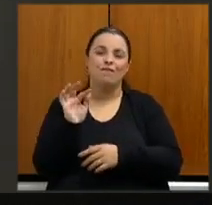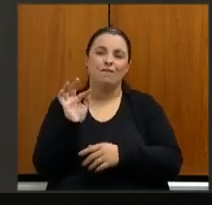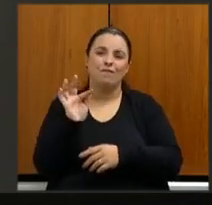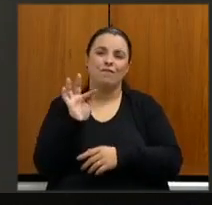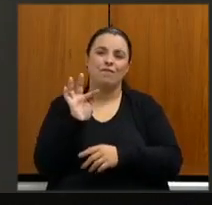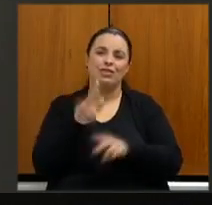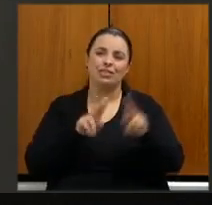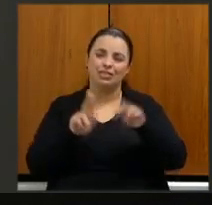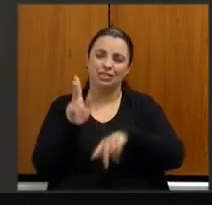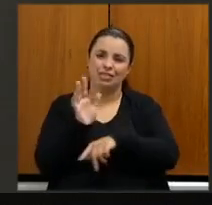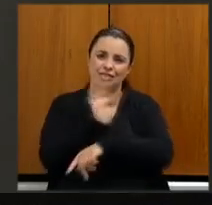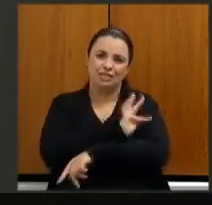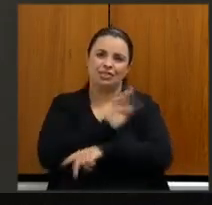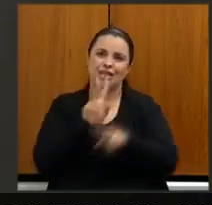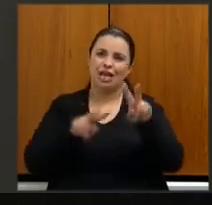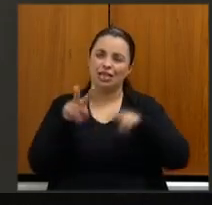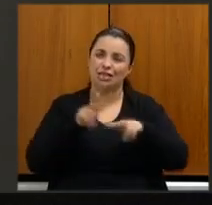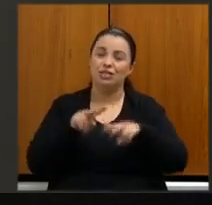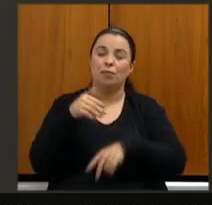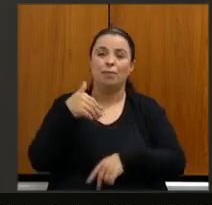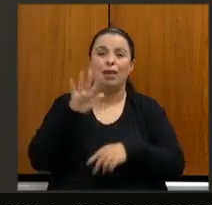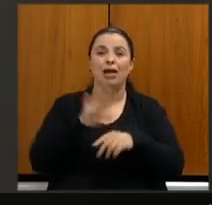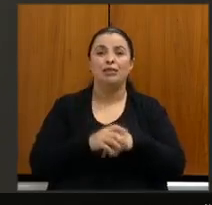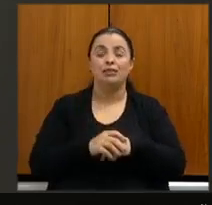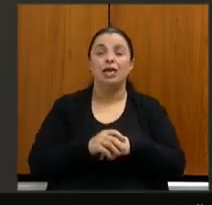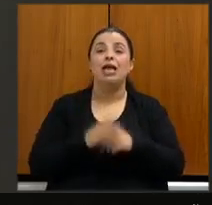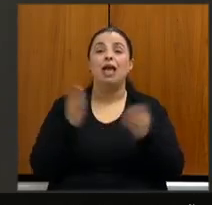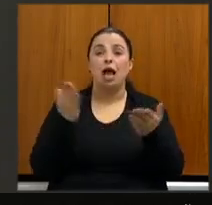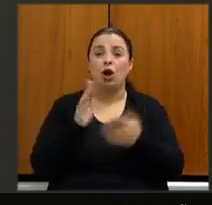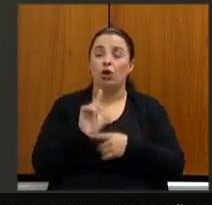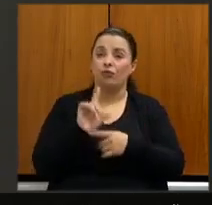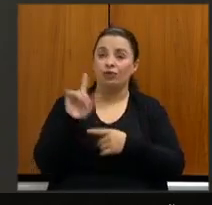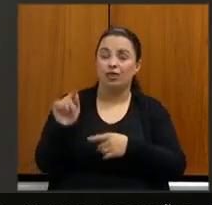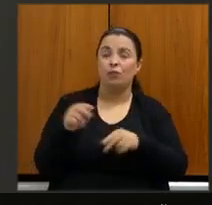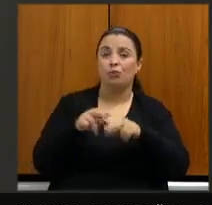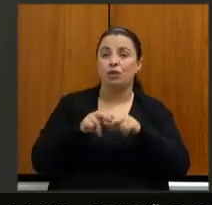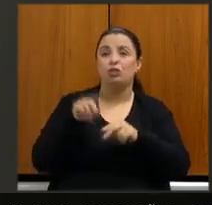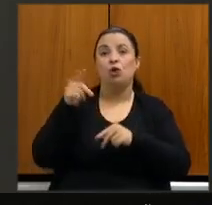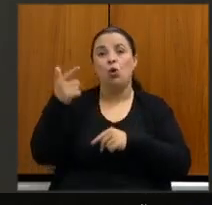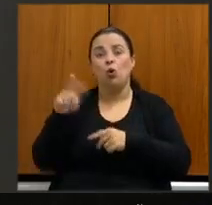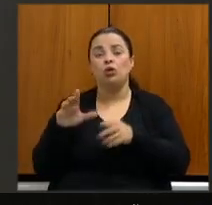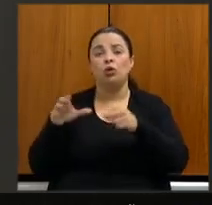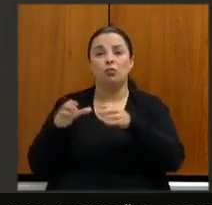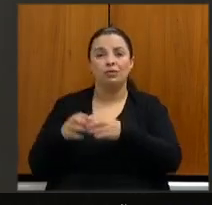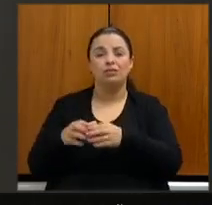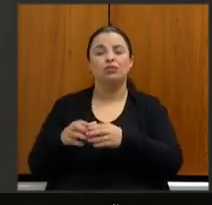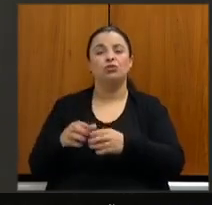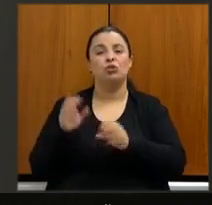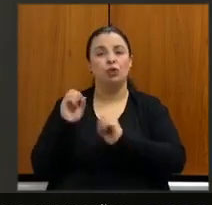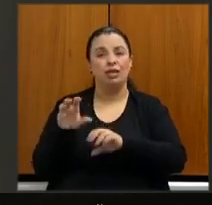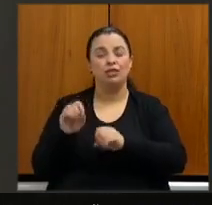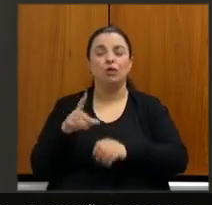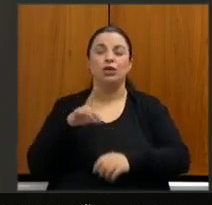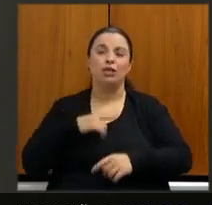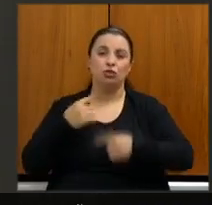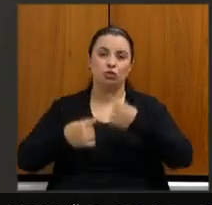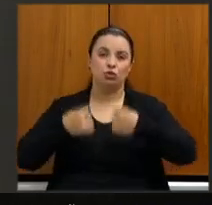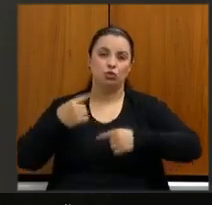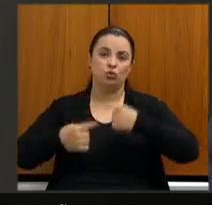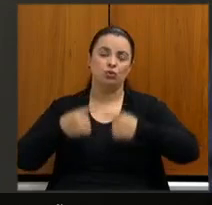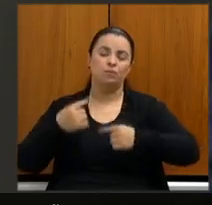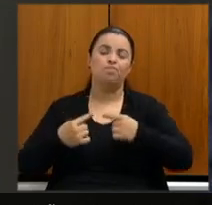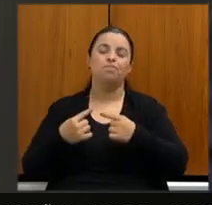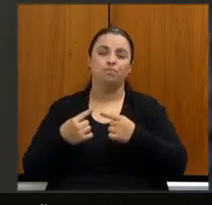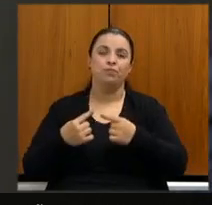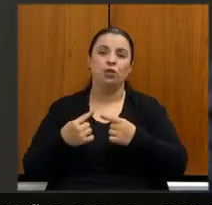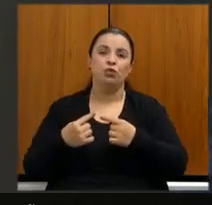e o medivh é porque vou presidir comissão de educação que vai discutir umas questões específicas lá da rede Municipal